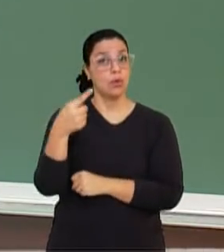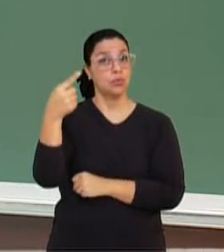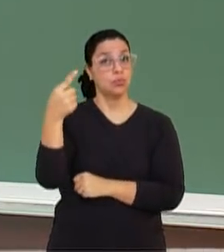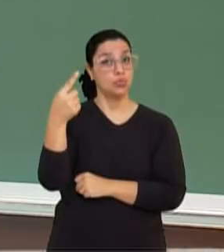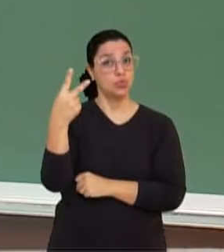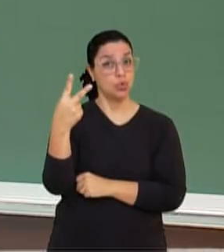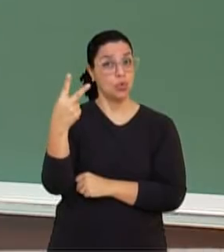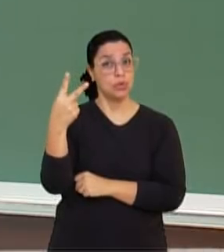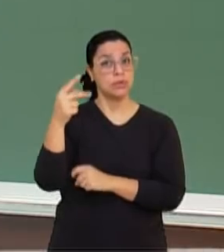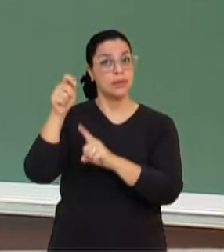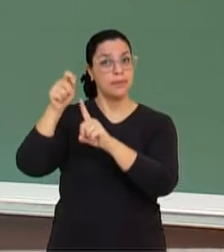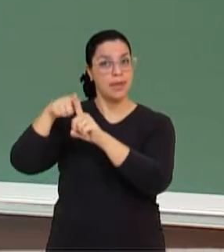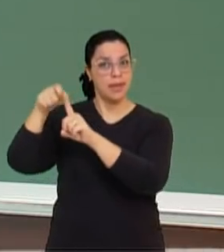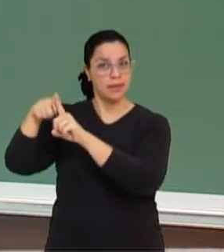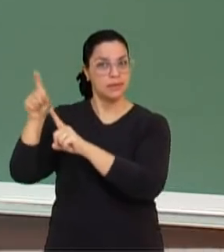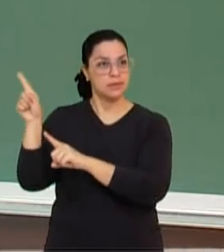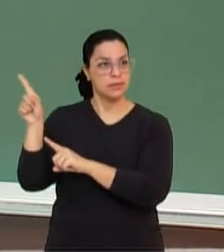12